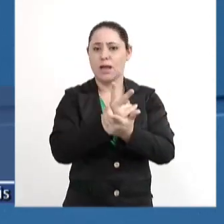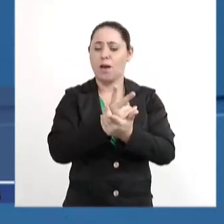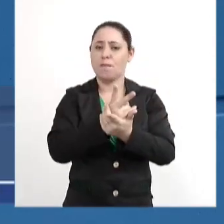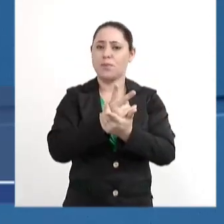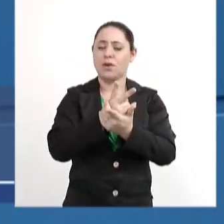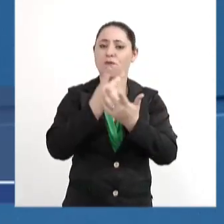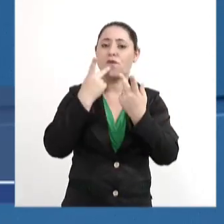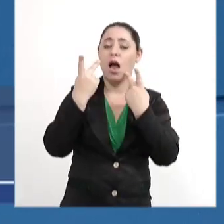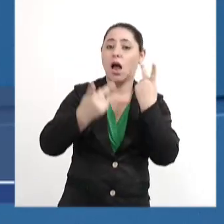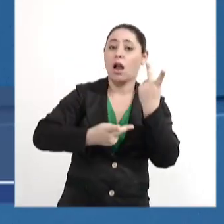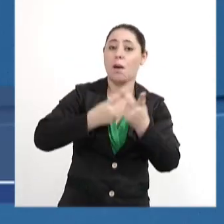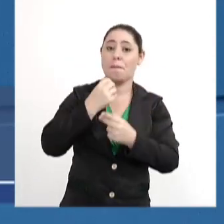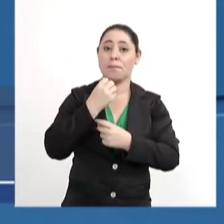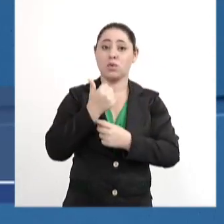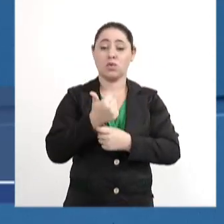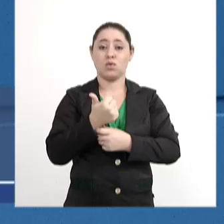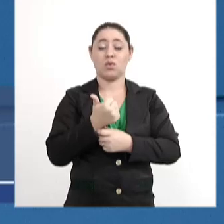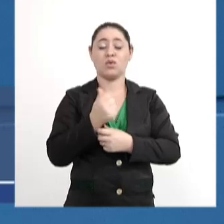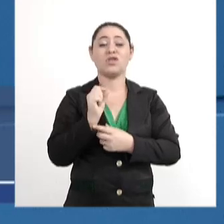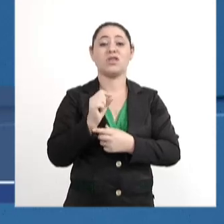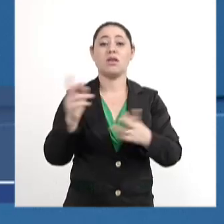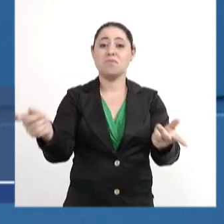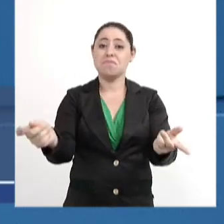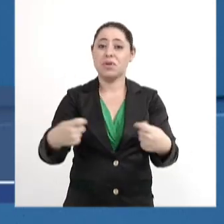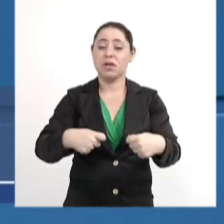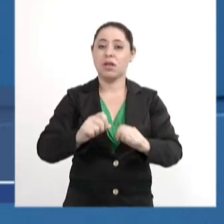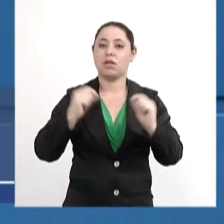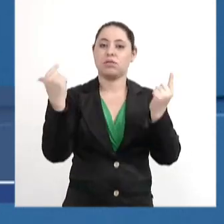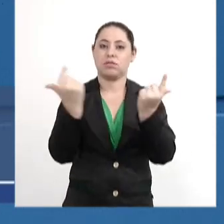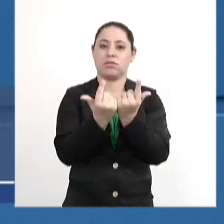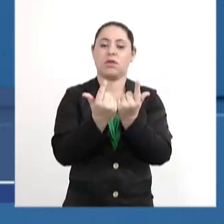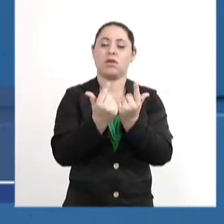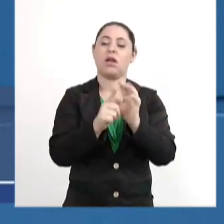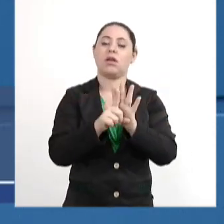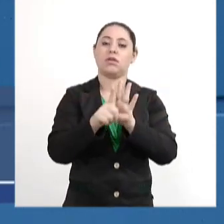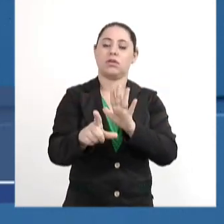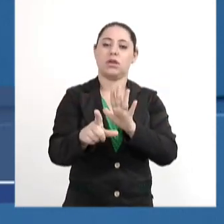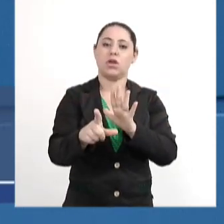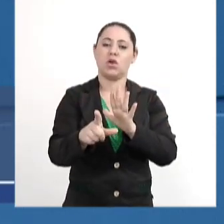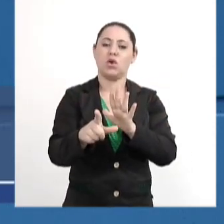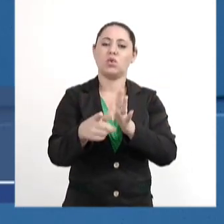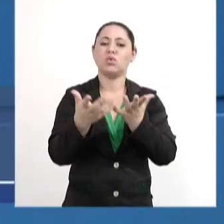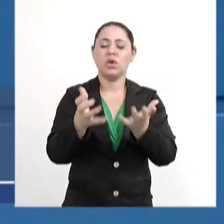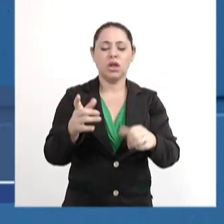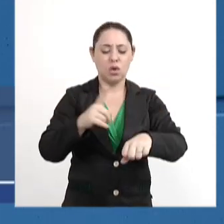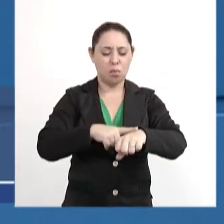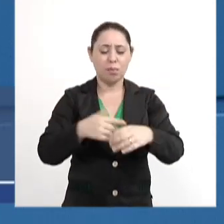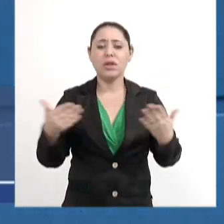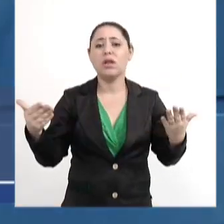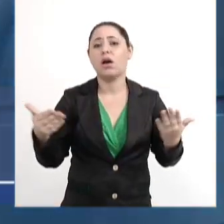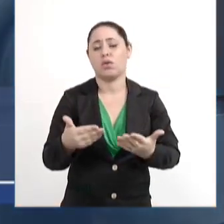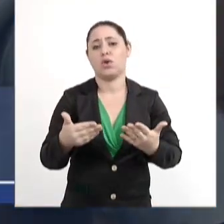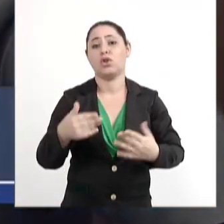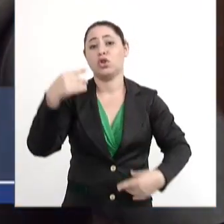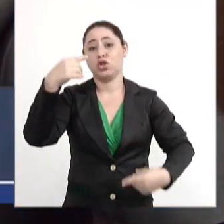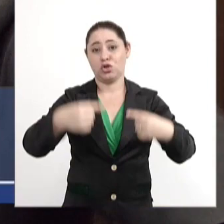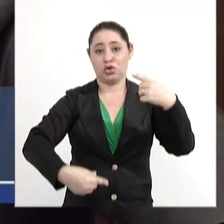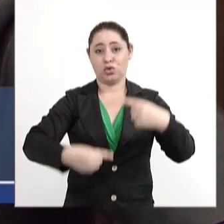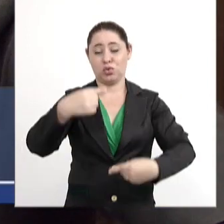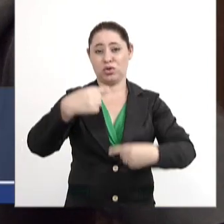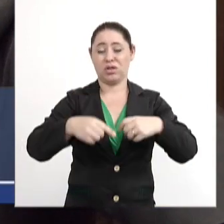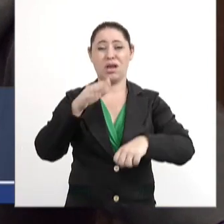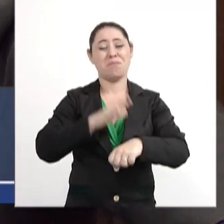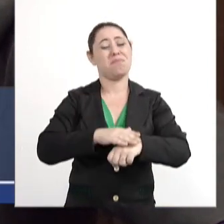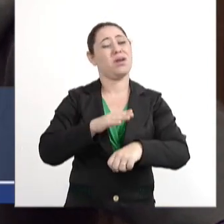Excelência. Eu defendo a capacidade dessa Casa de legislar. Eu não gostaria, nesse momento, de discutir